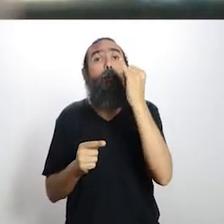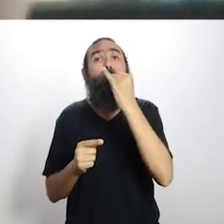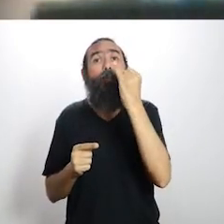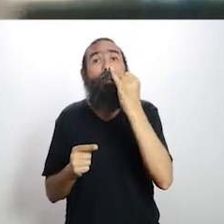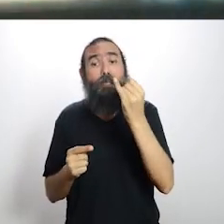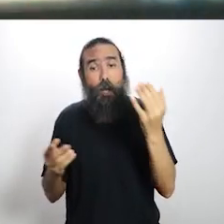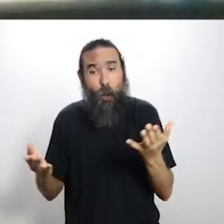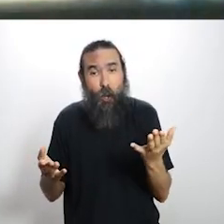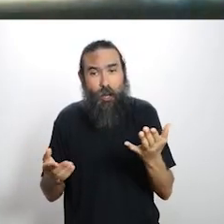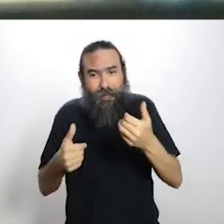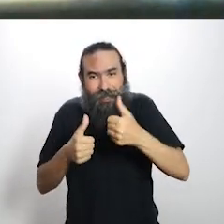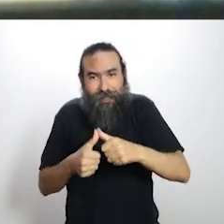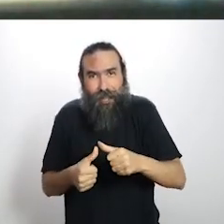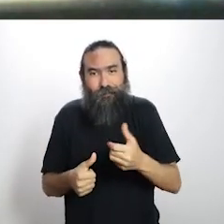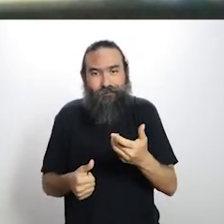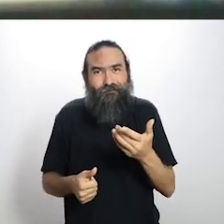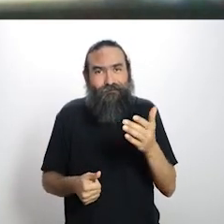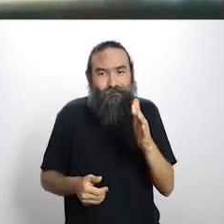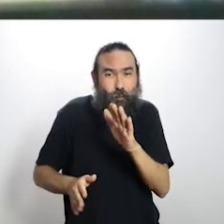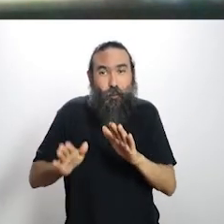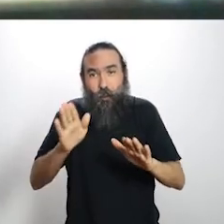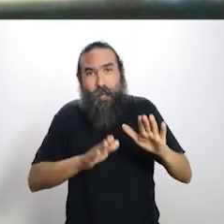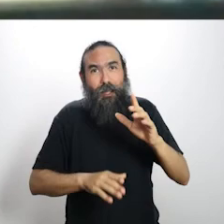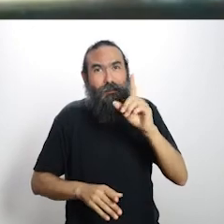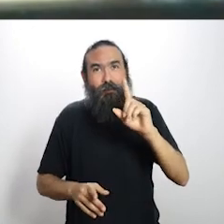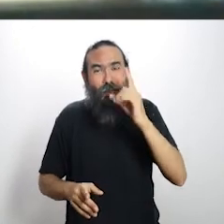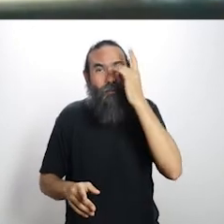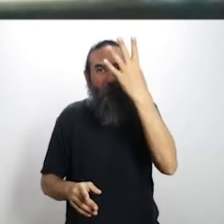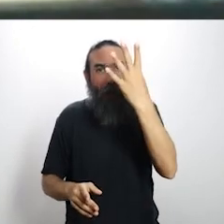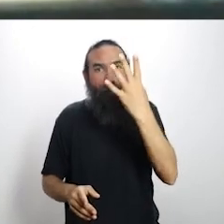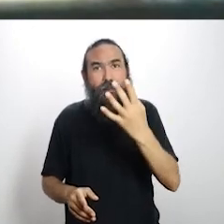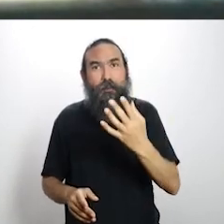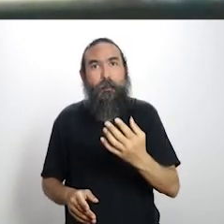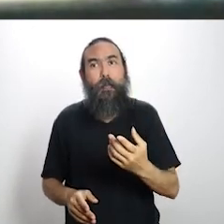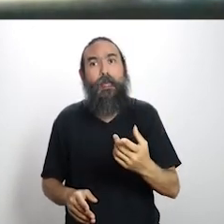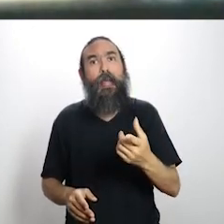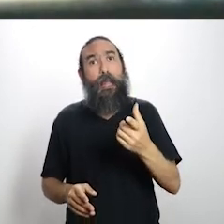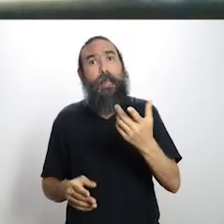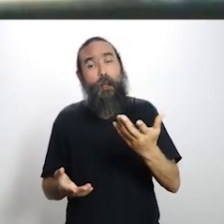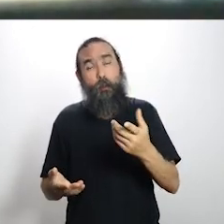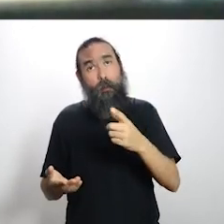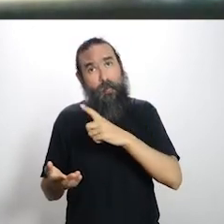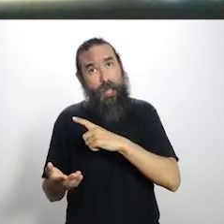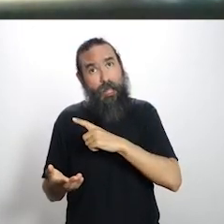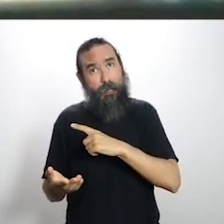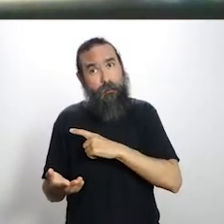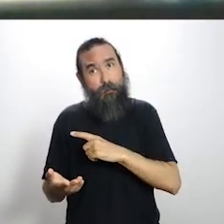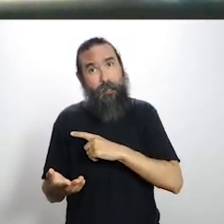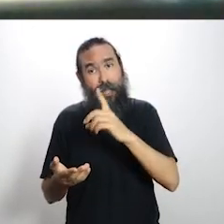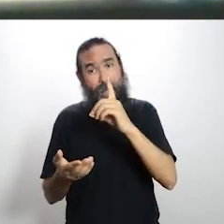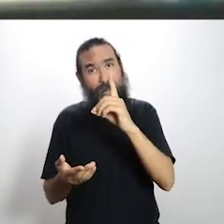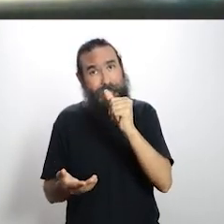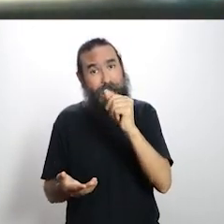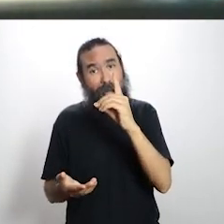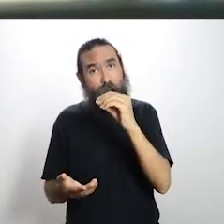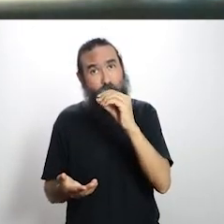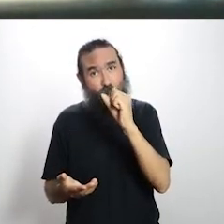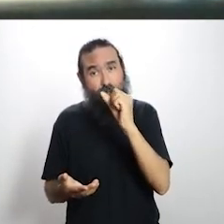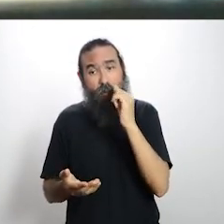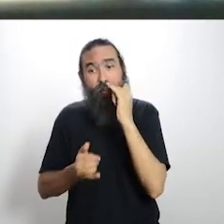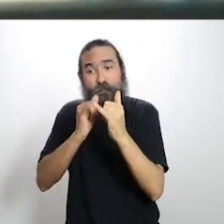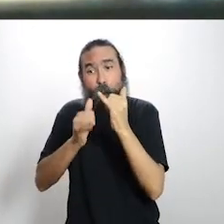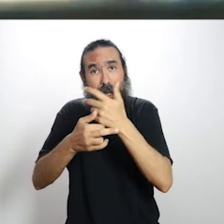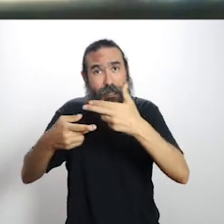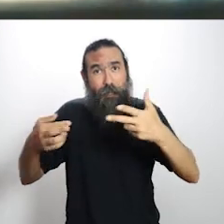expor as pessoas então pedimos um protocolo sobre isso para que vocês que vão fazer o cadastro vão compartilhar dados para que vocês